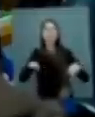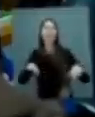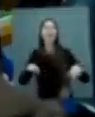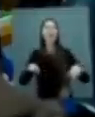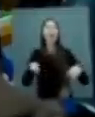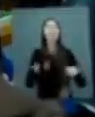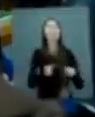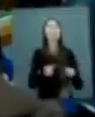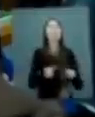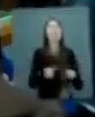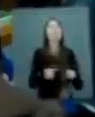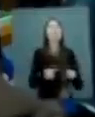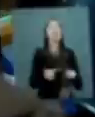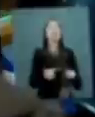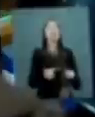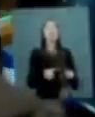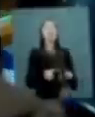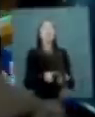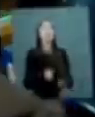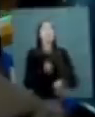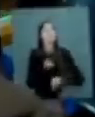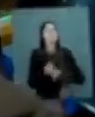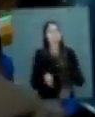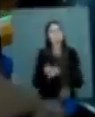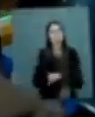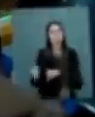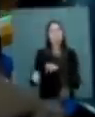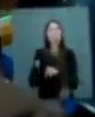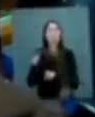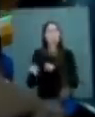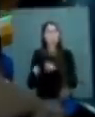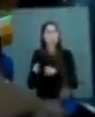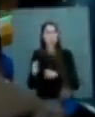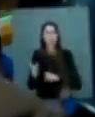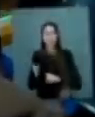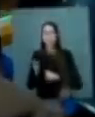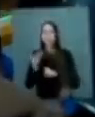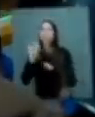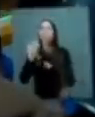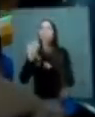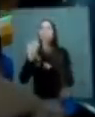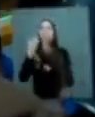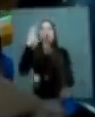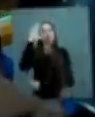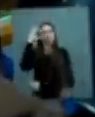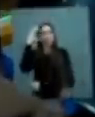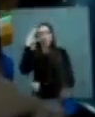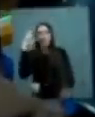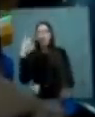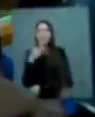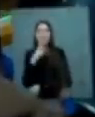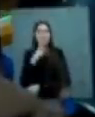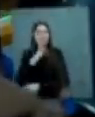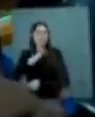o povo que dominava a ciência e a tecnologia nos